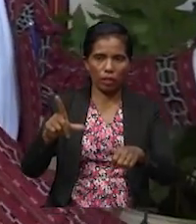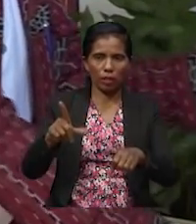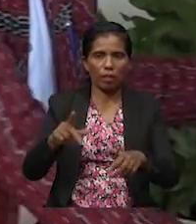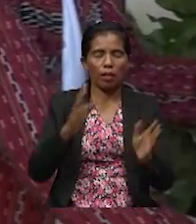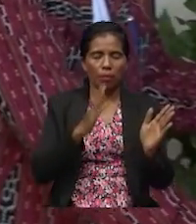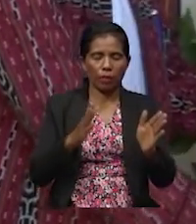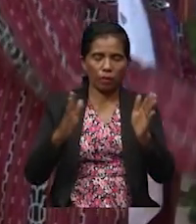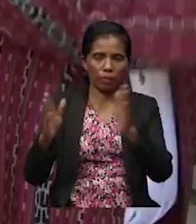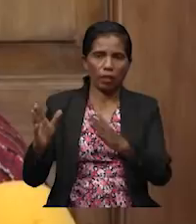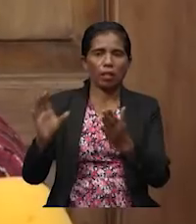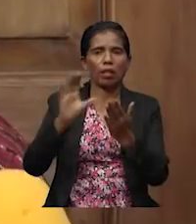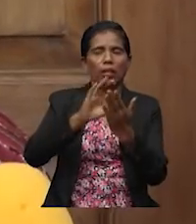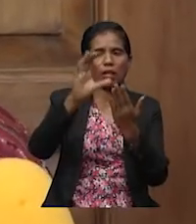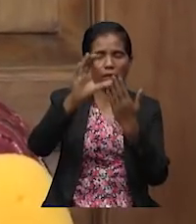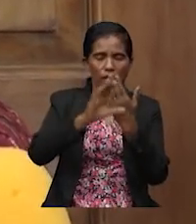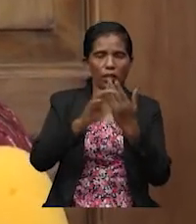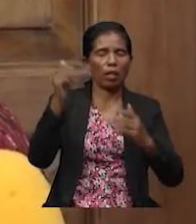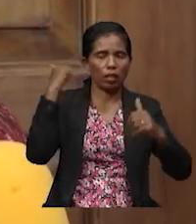mapa, né, calendário, atividades,